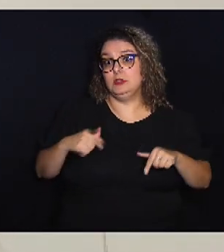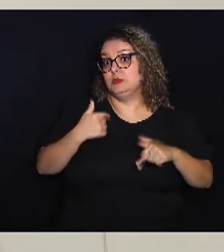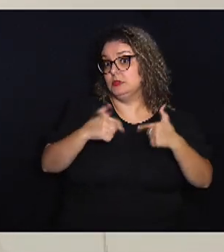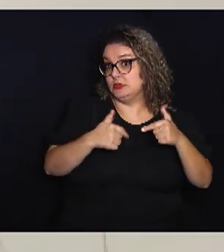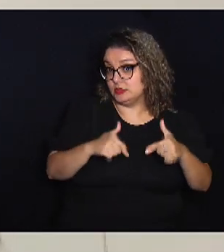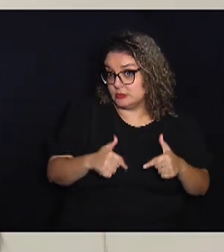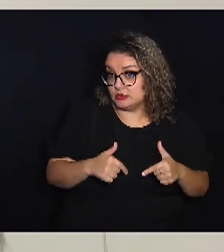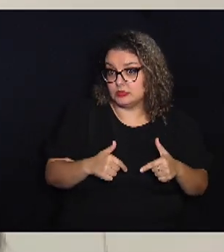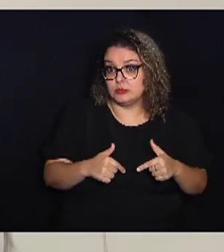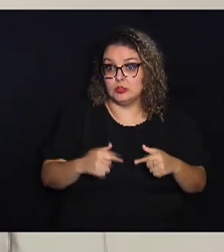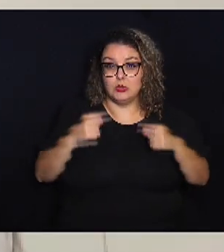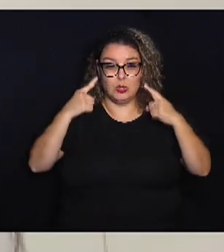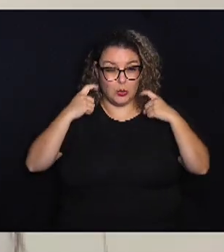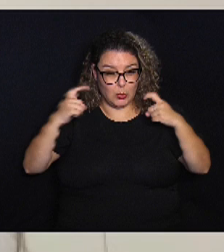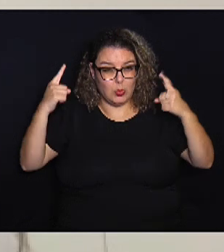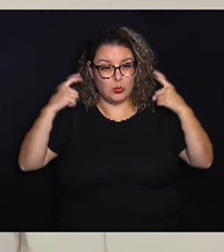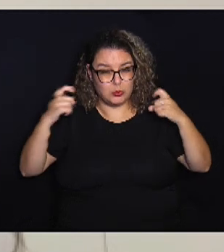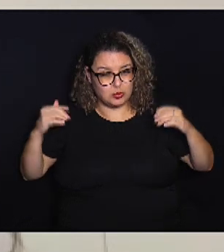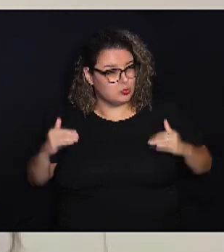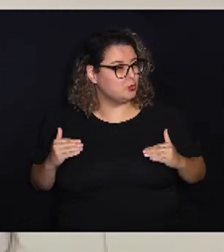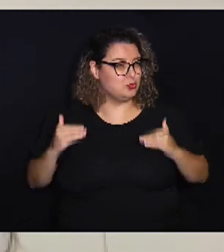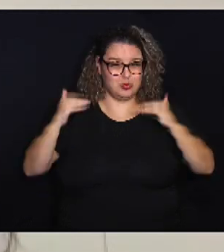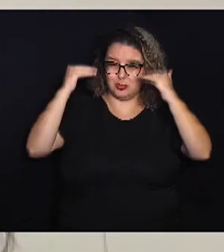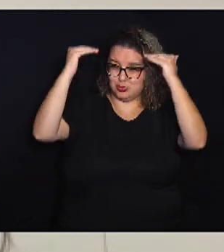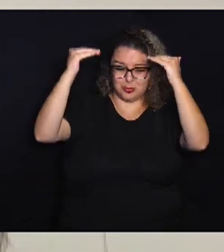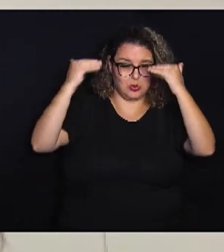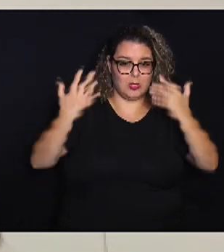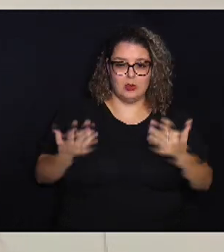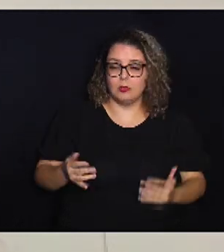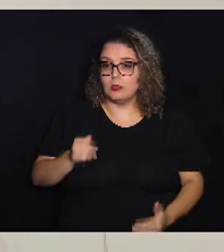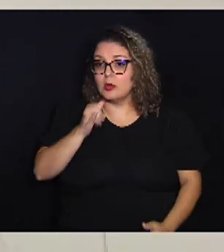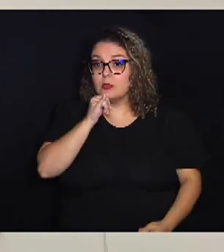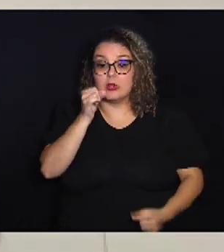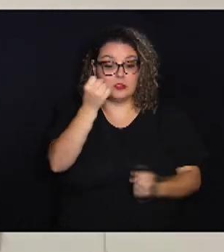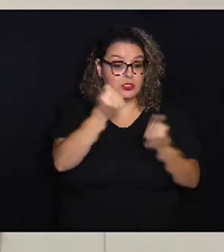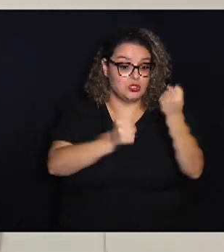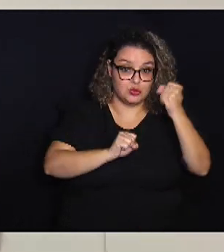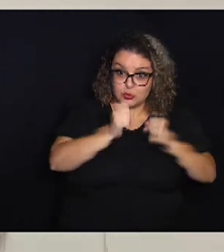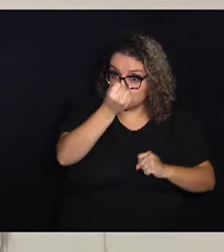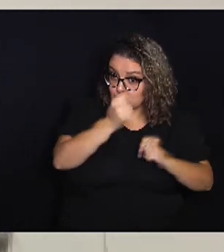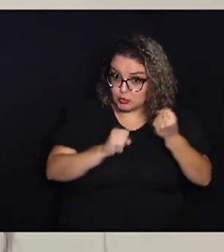trabalhos com sons muito elevados, né? Por exemplo, fábricas,